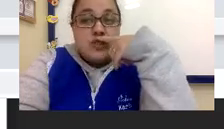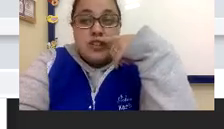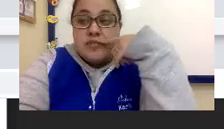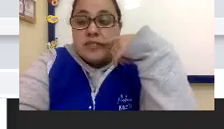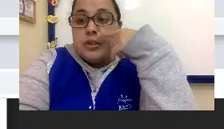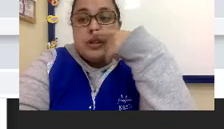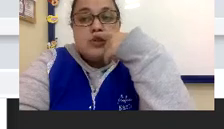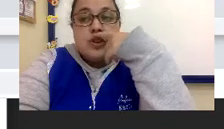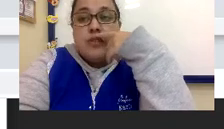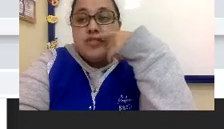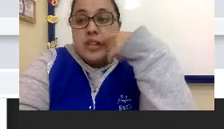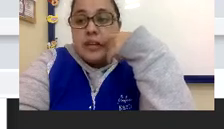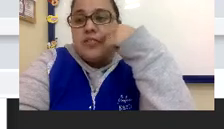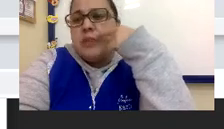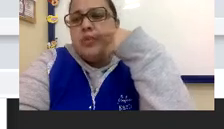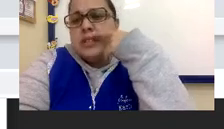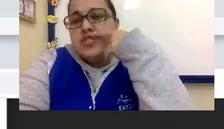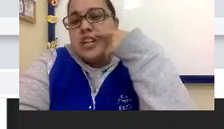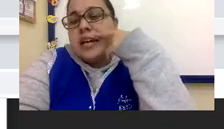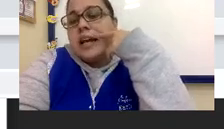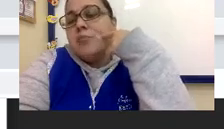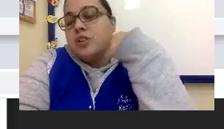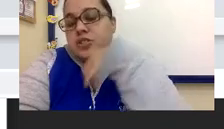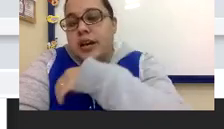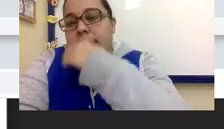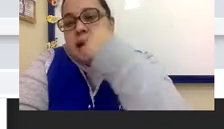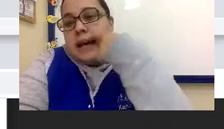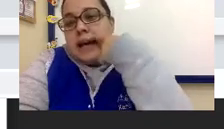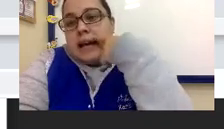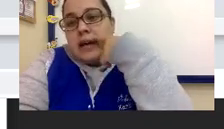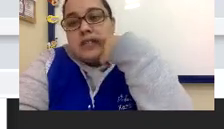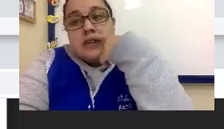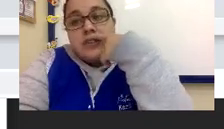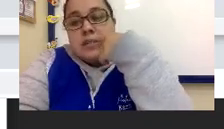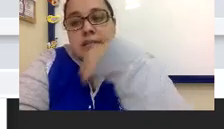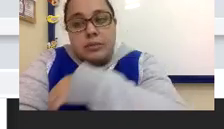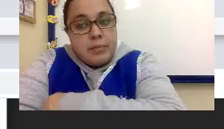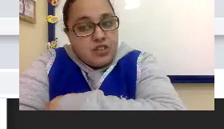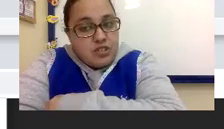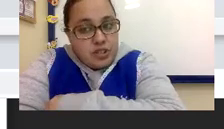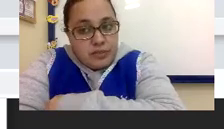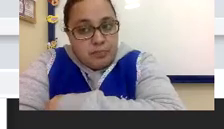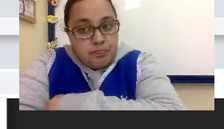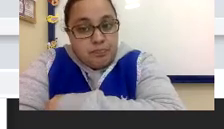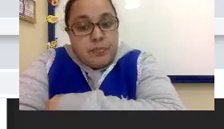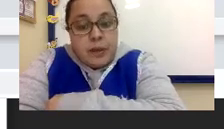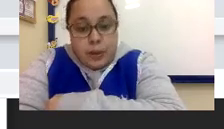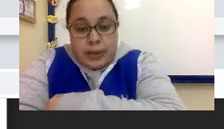das gengivas. Quando eu não escovo direito, fica muita sujeirinha lá e pode causar inflamação da minha